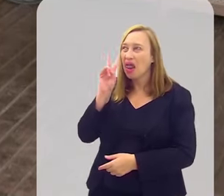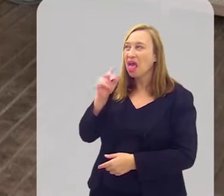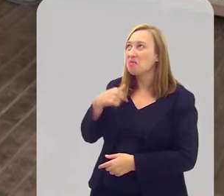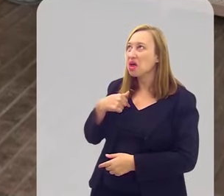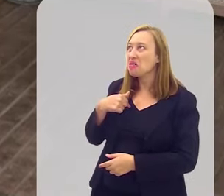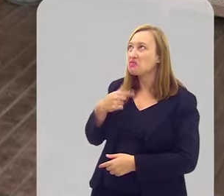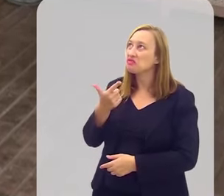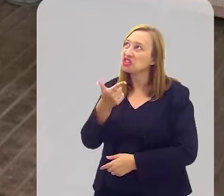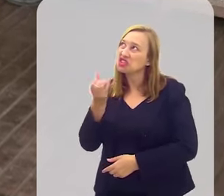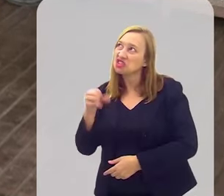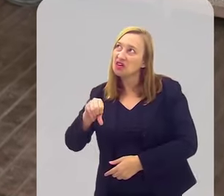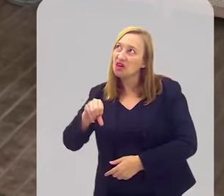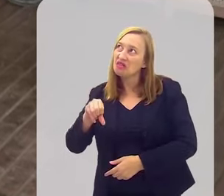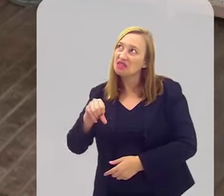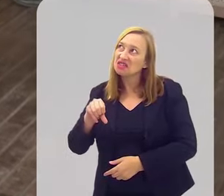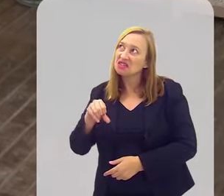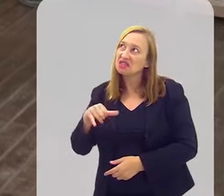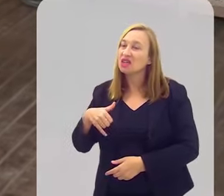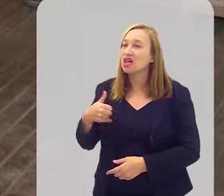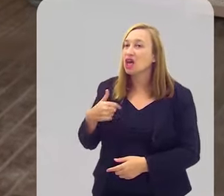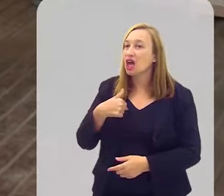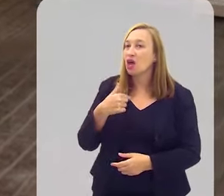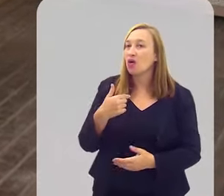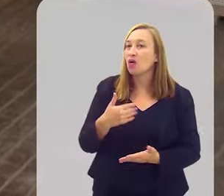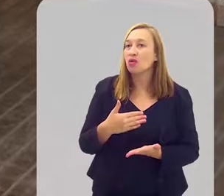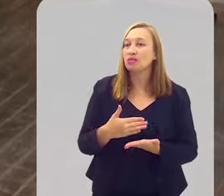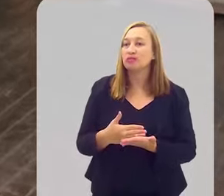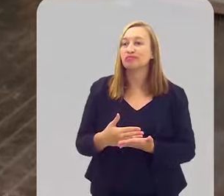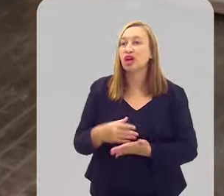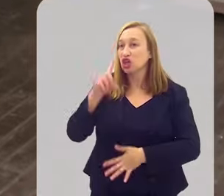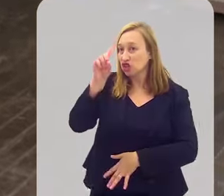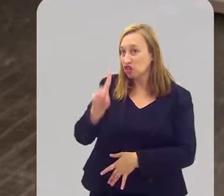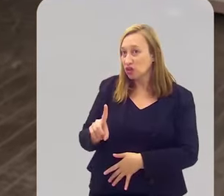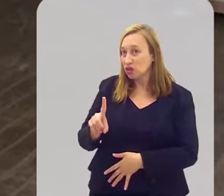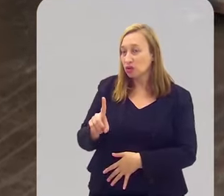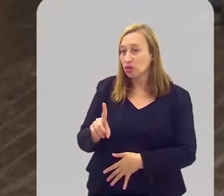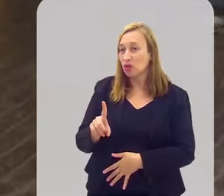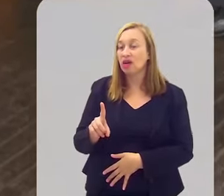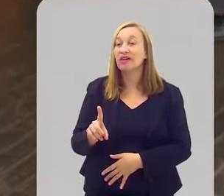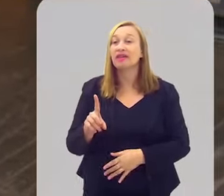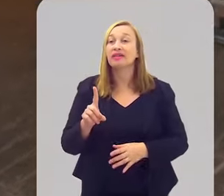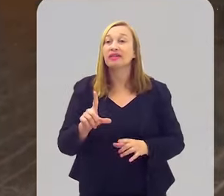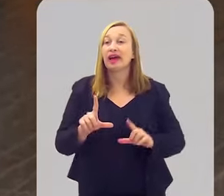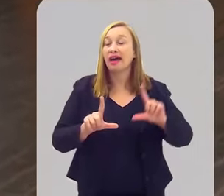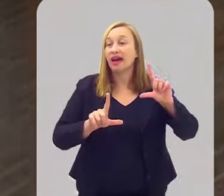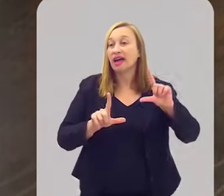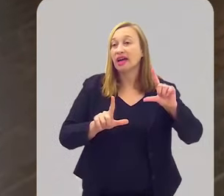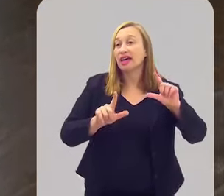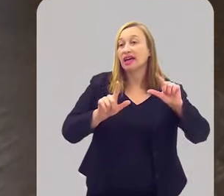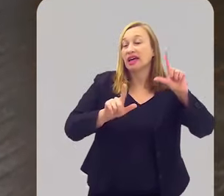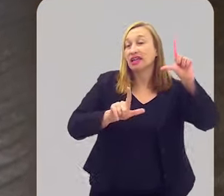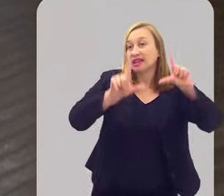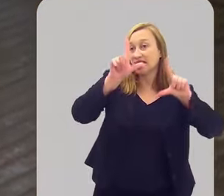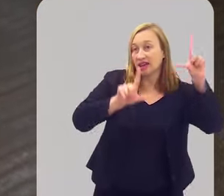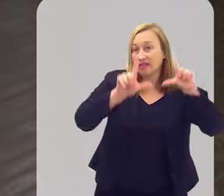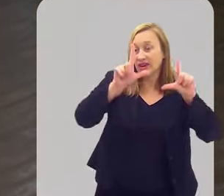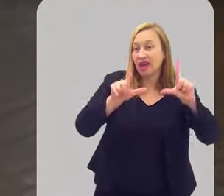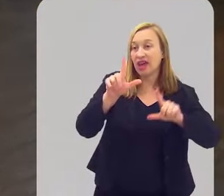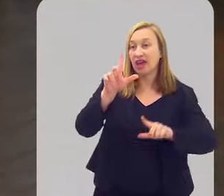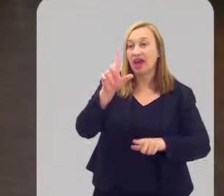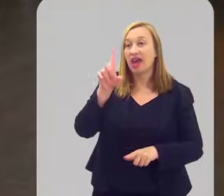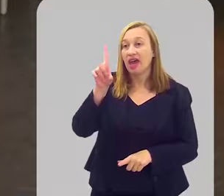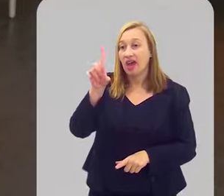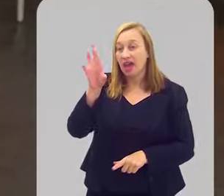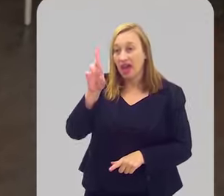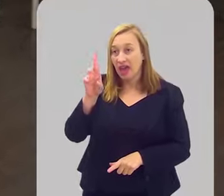garoto eu lembro que com 29 anos de idade Dan eu começava a dirigir a Rede Record de televisão tava